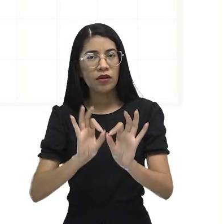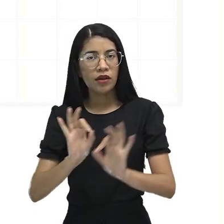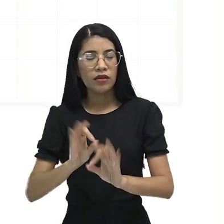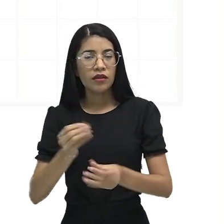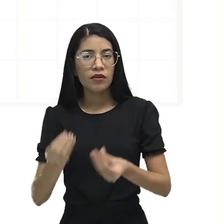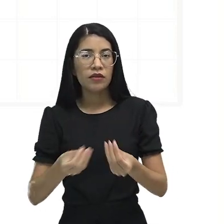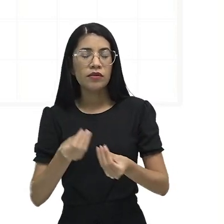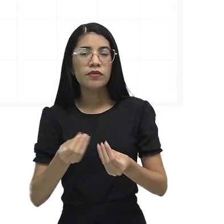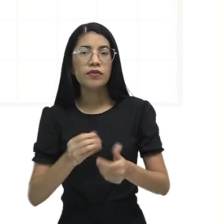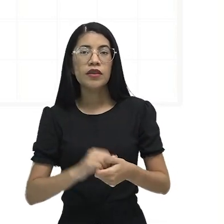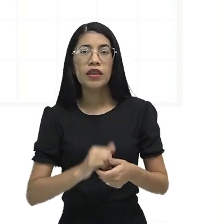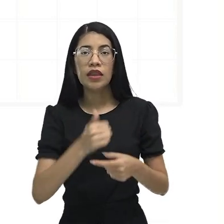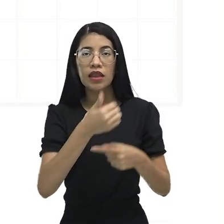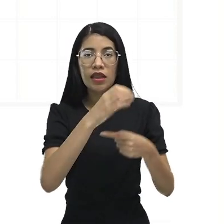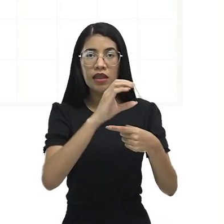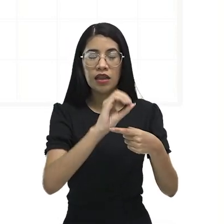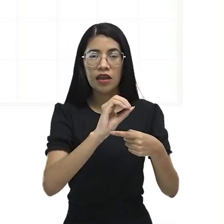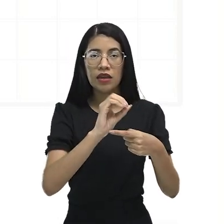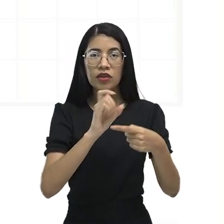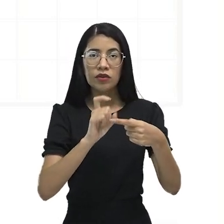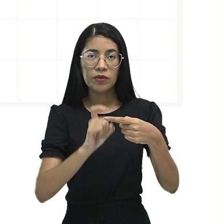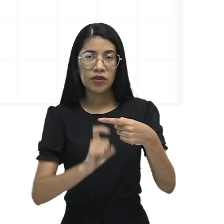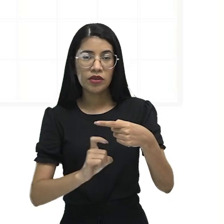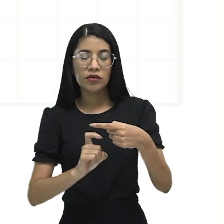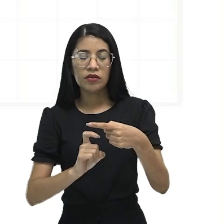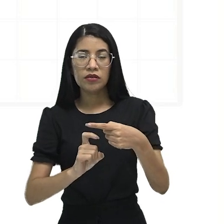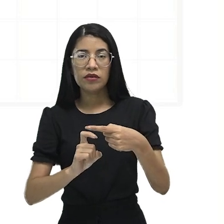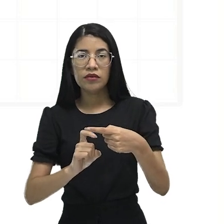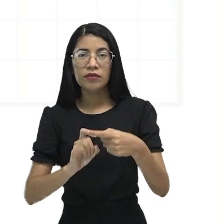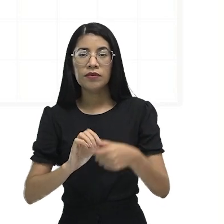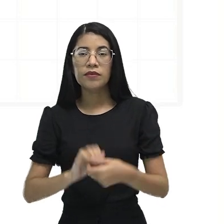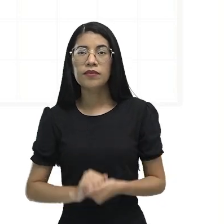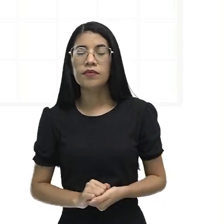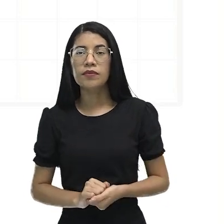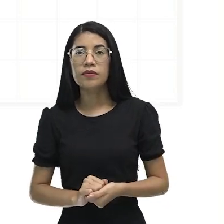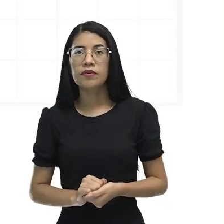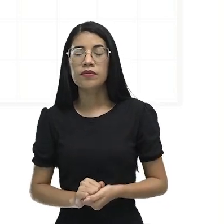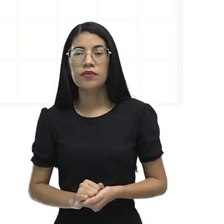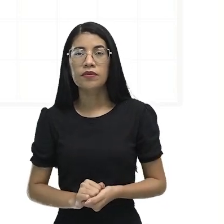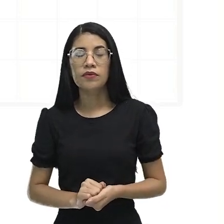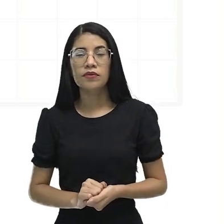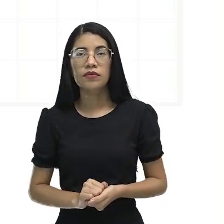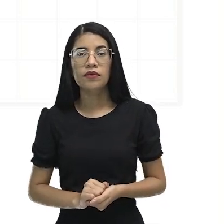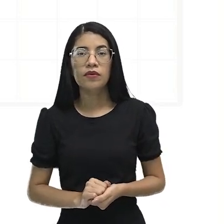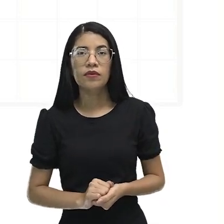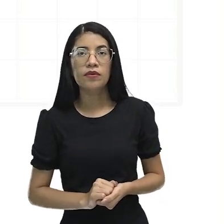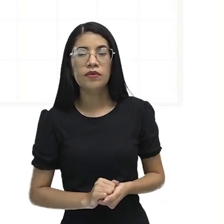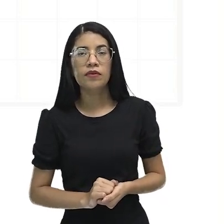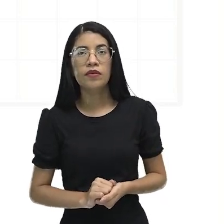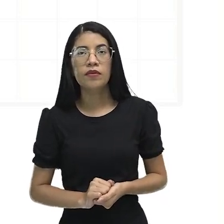razão aqui, ó, 10 sobre x, ou seja, 10 está para x, assim como